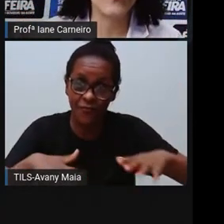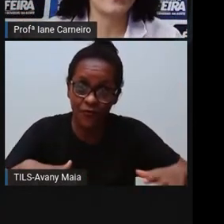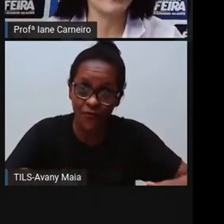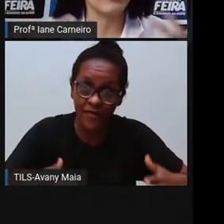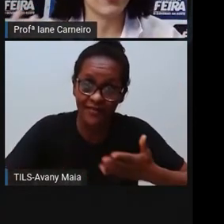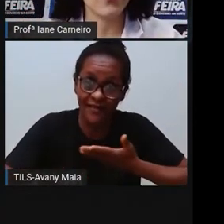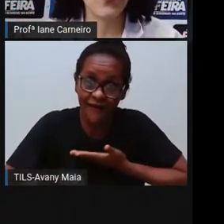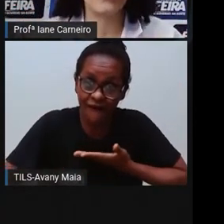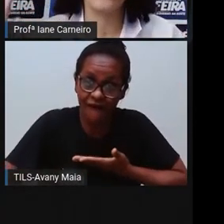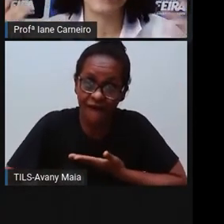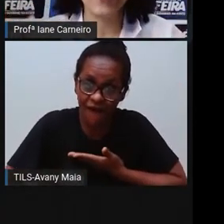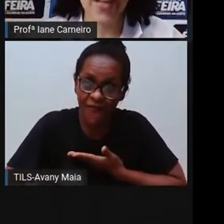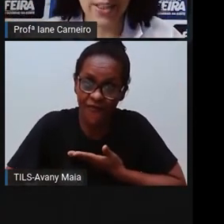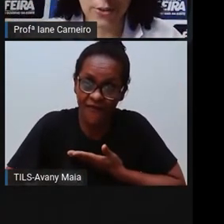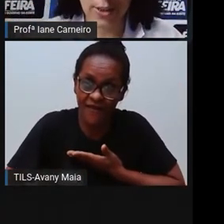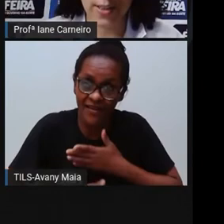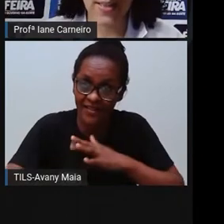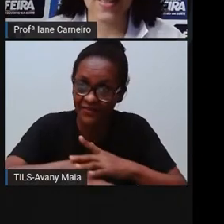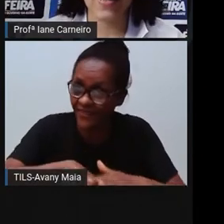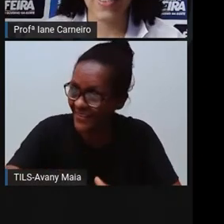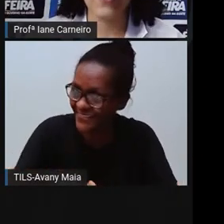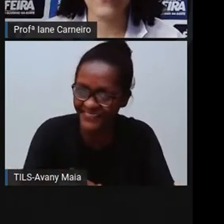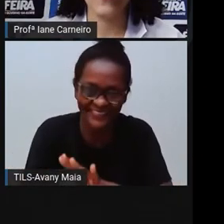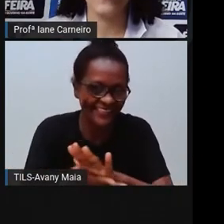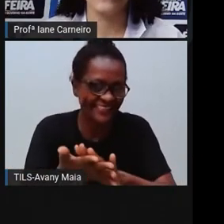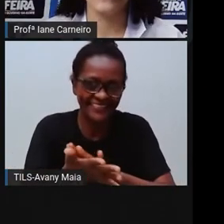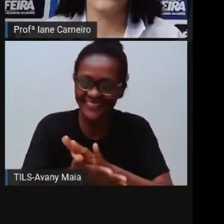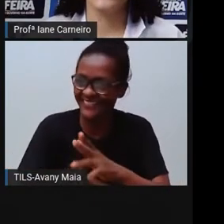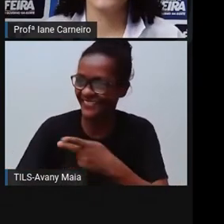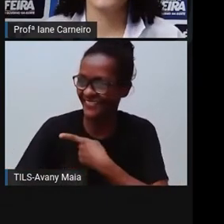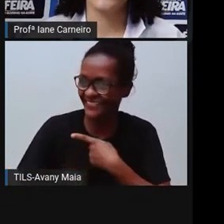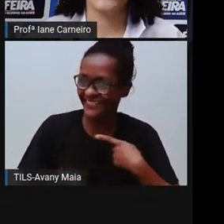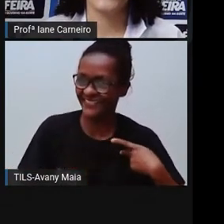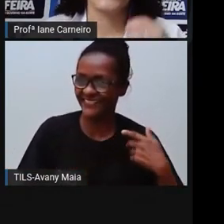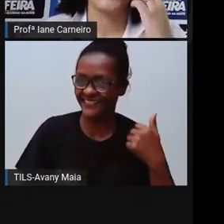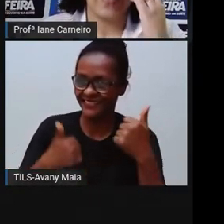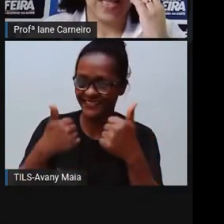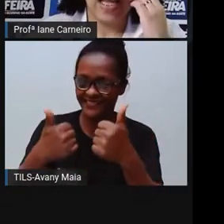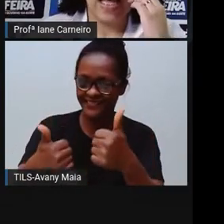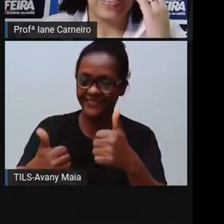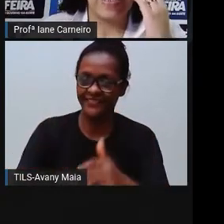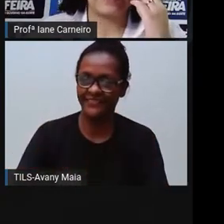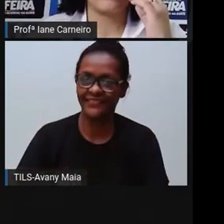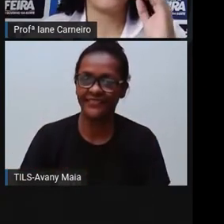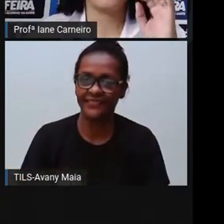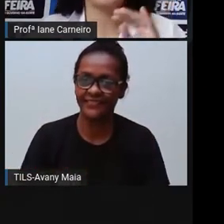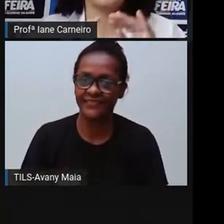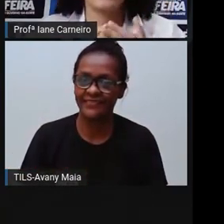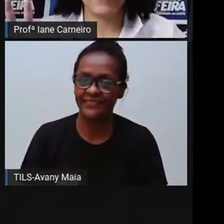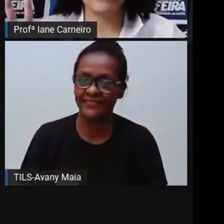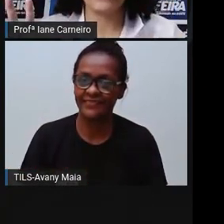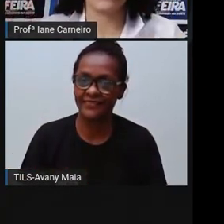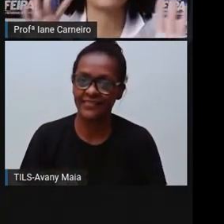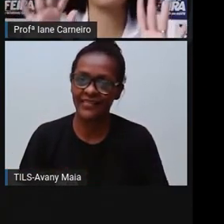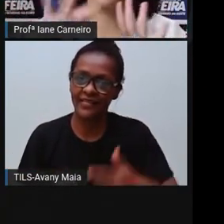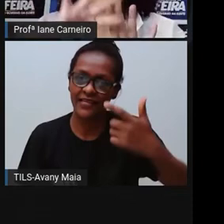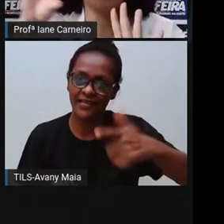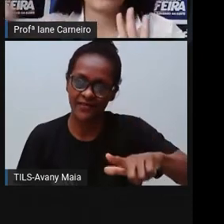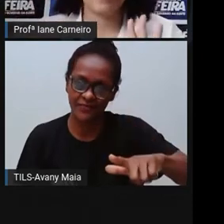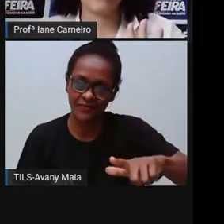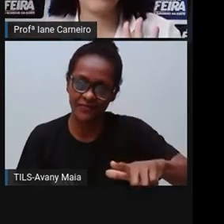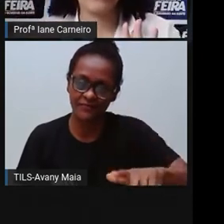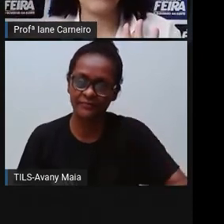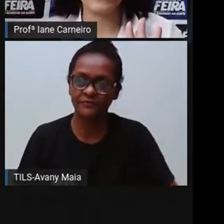nosso corpo e não deixam o nosso corpo ficar doente, certo? E ó. Então, vamos só lembrar eles todos antes